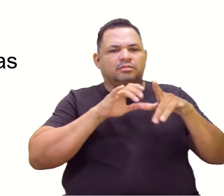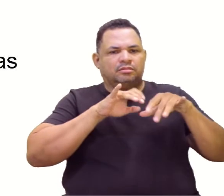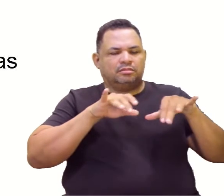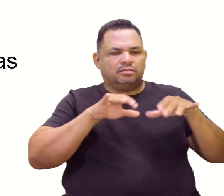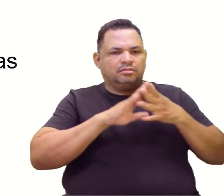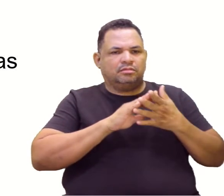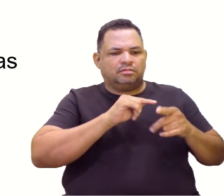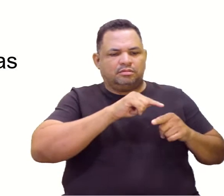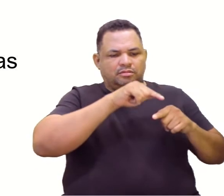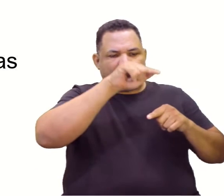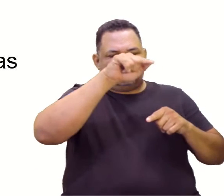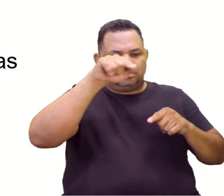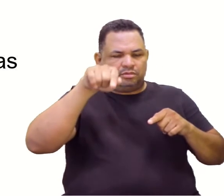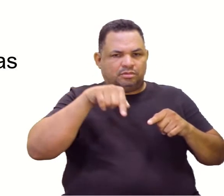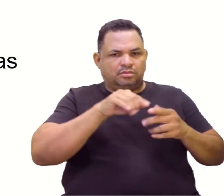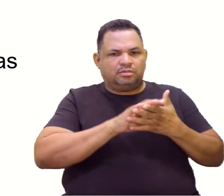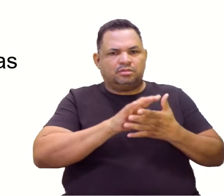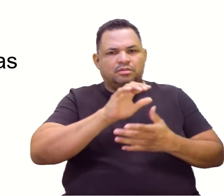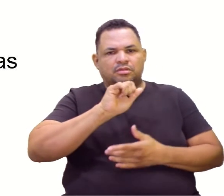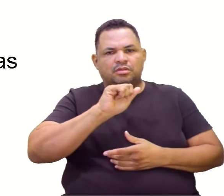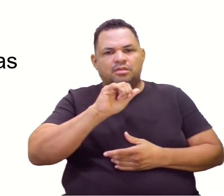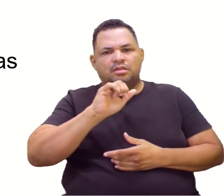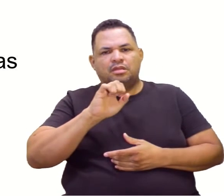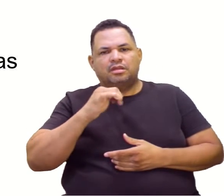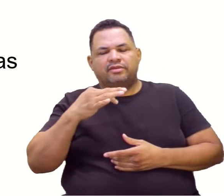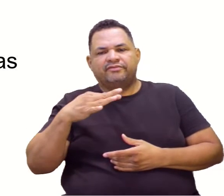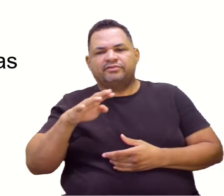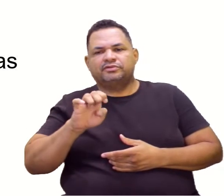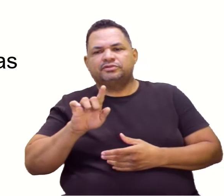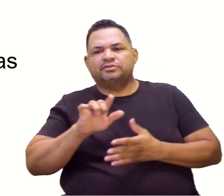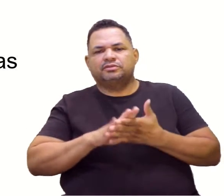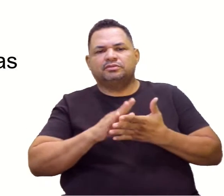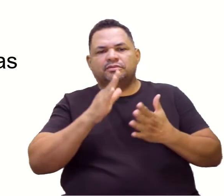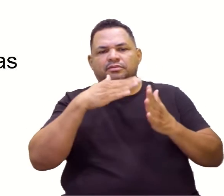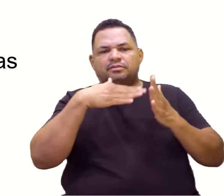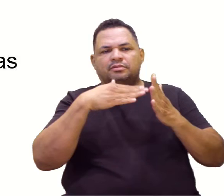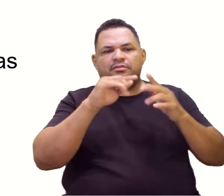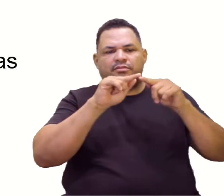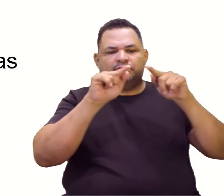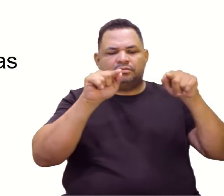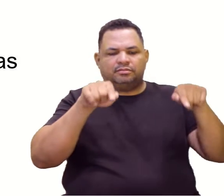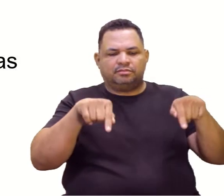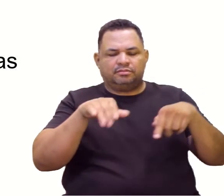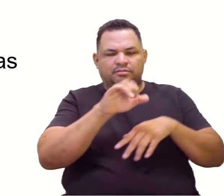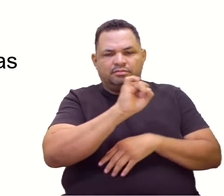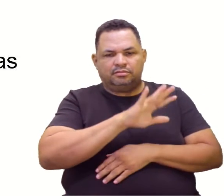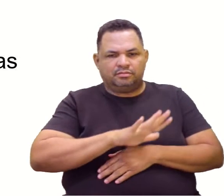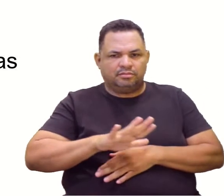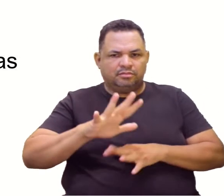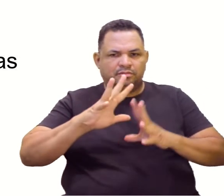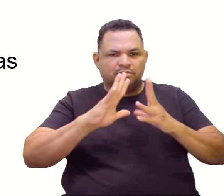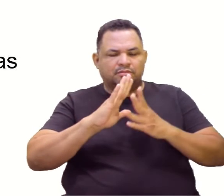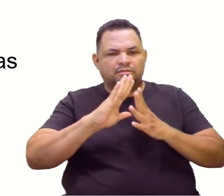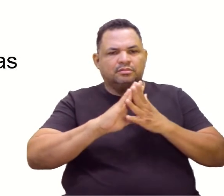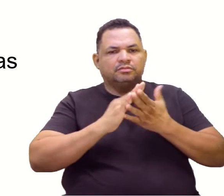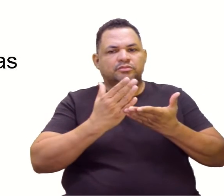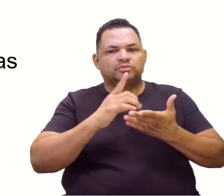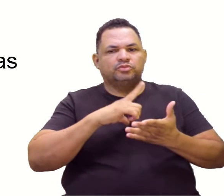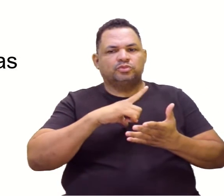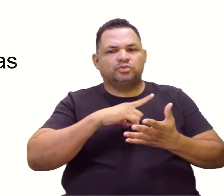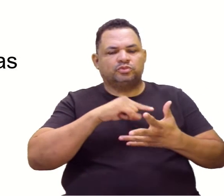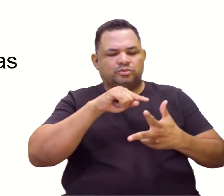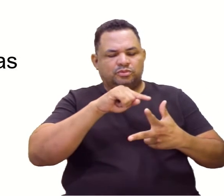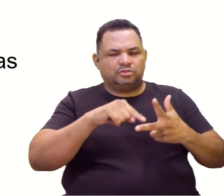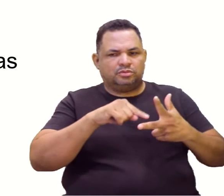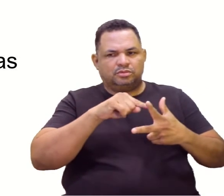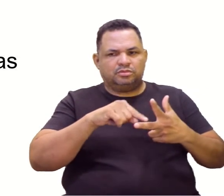quadrado AEFG, com partes pintadas como mostra a figura. Sabe-se que todos os ângulos agudos presentes